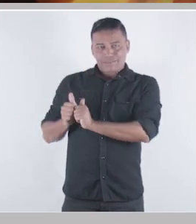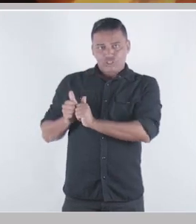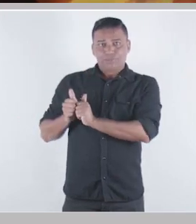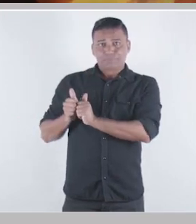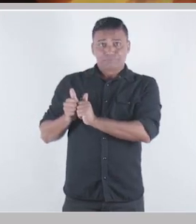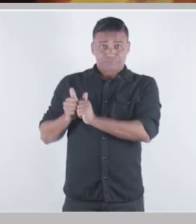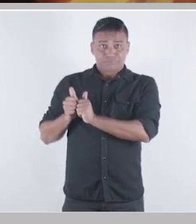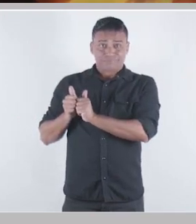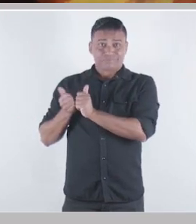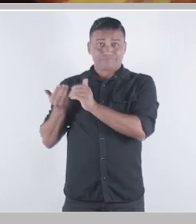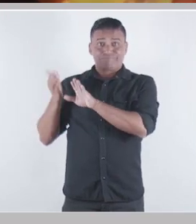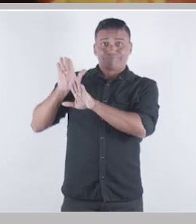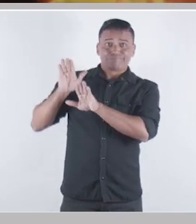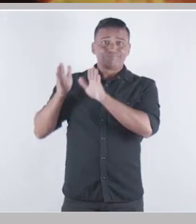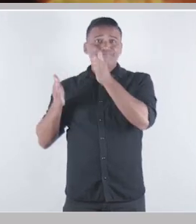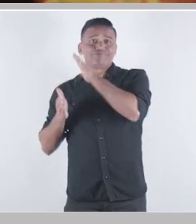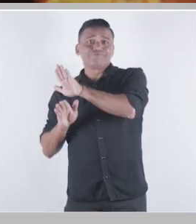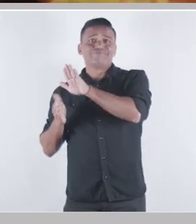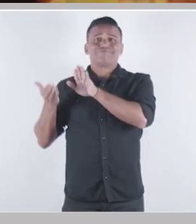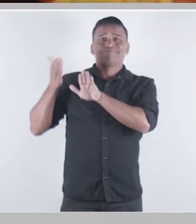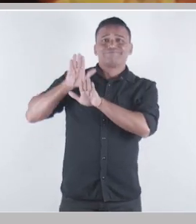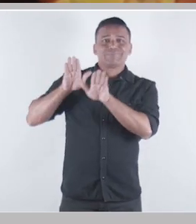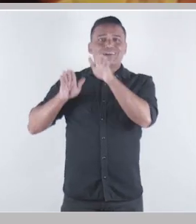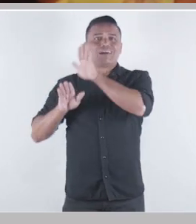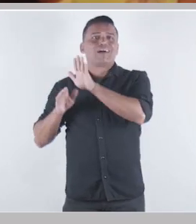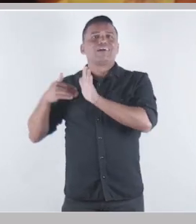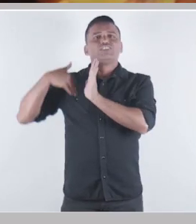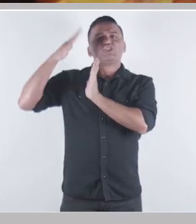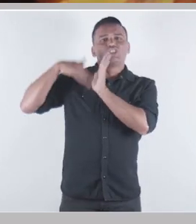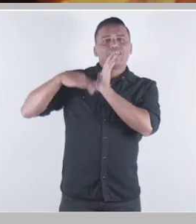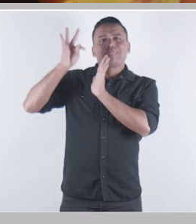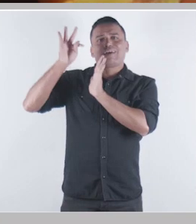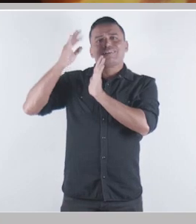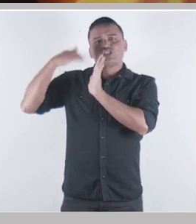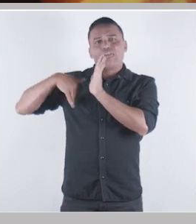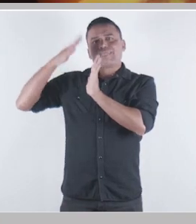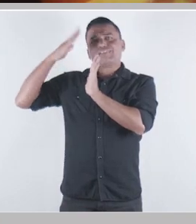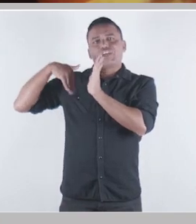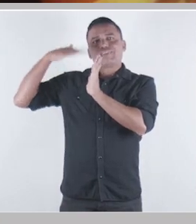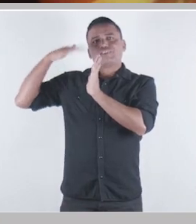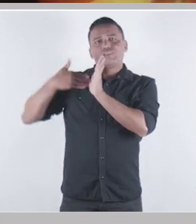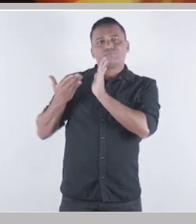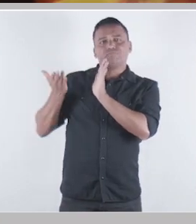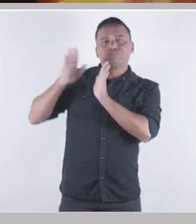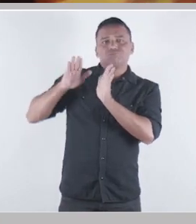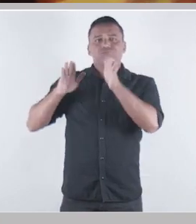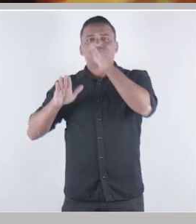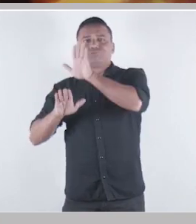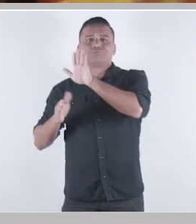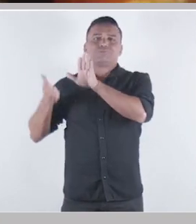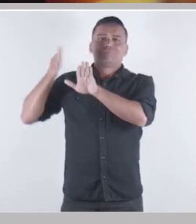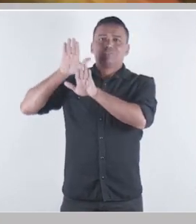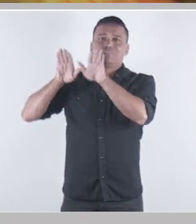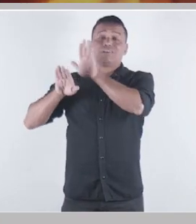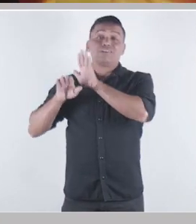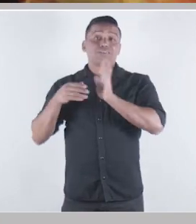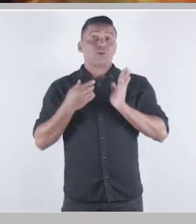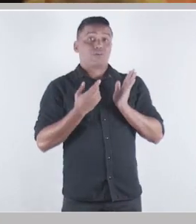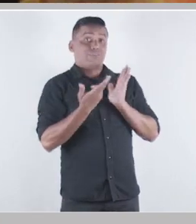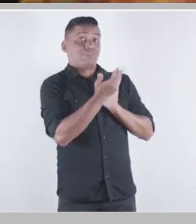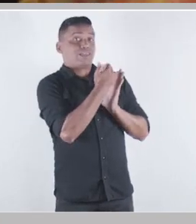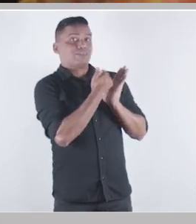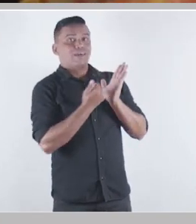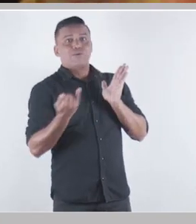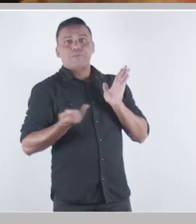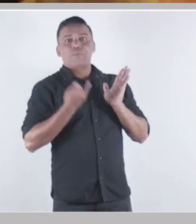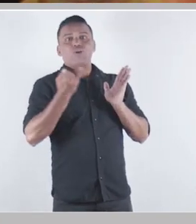sobrepondo camadas, né, de tinta, para mim, enquanto desenhista, o que importa é isso, assim,